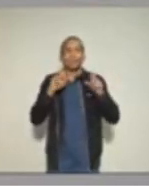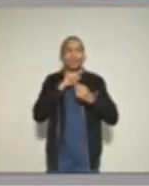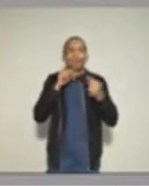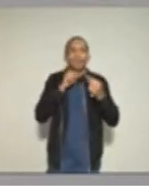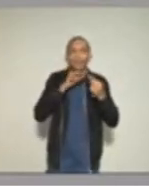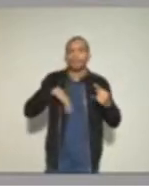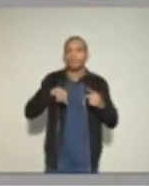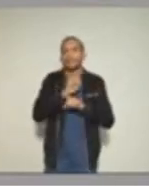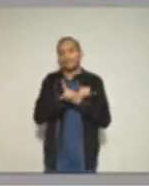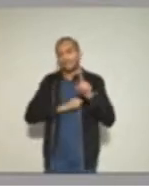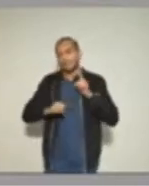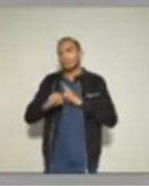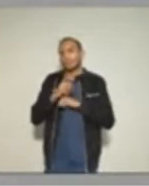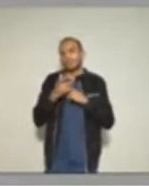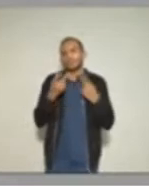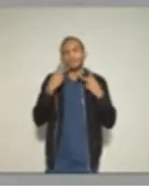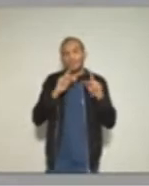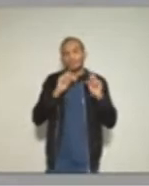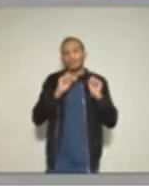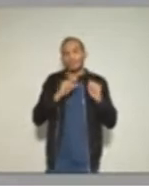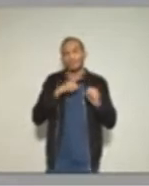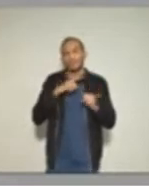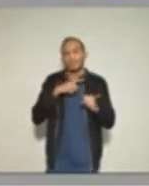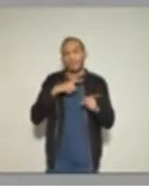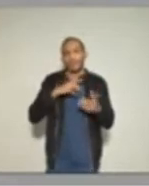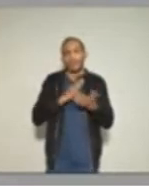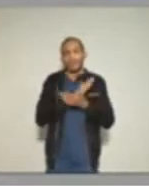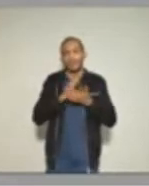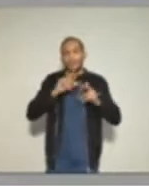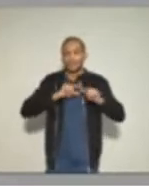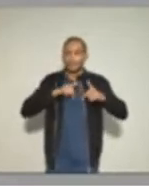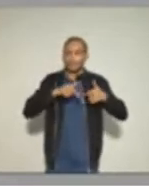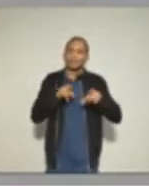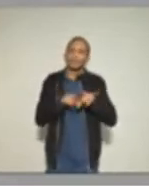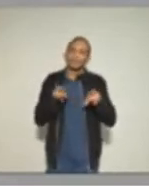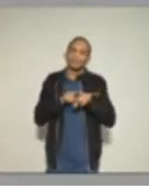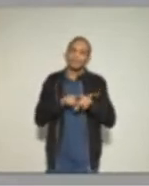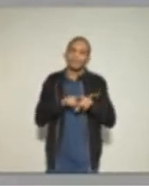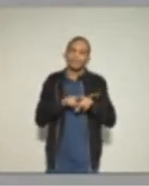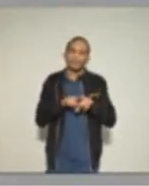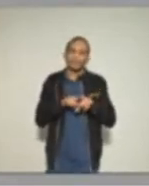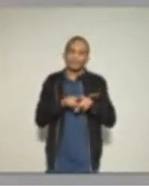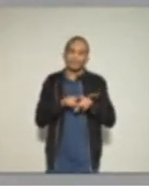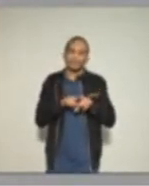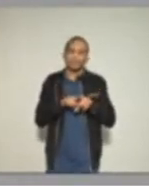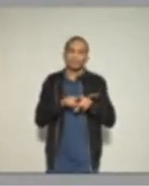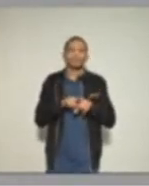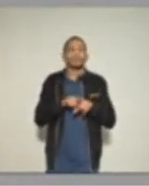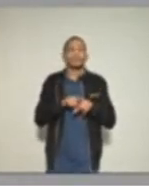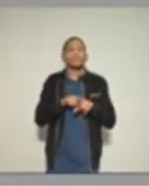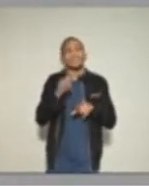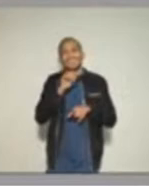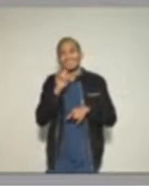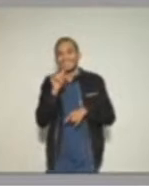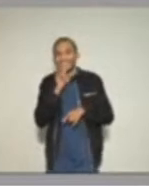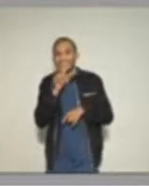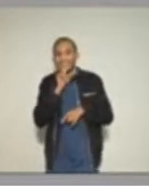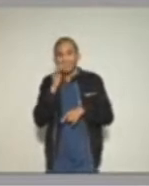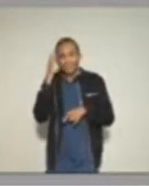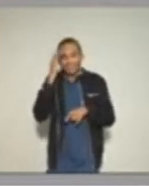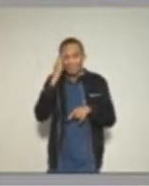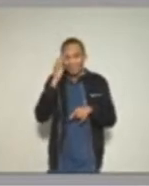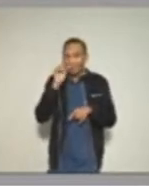na sociedade, você pode ter algumas ações, se mal compreendidas, faça